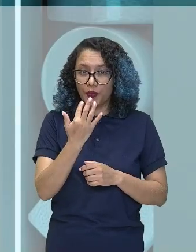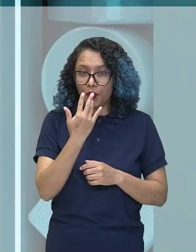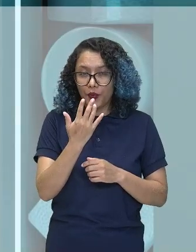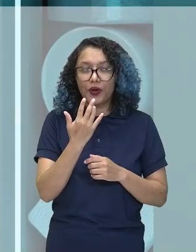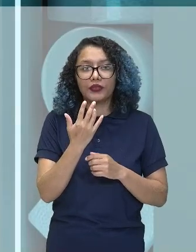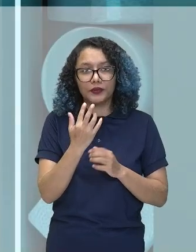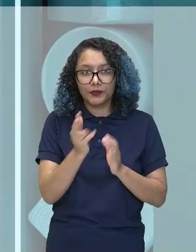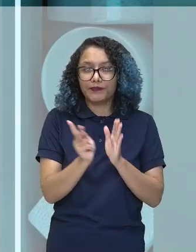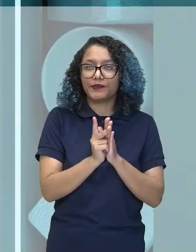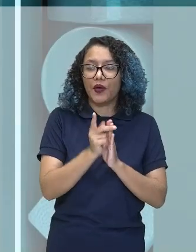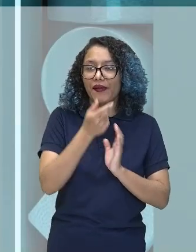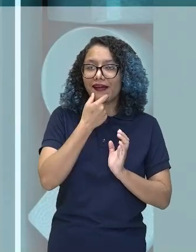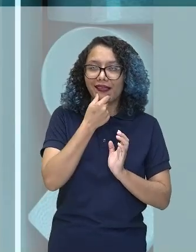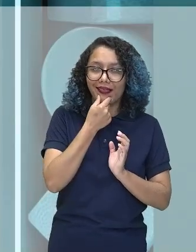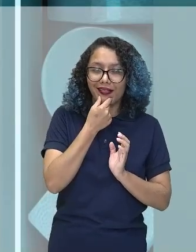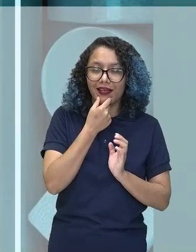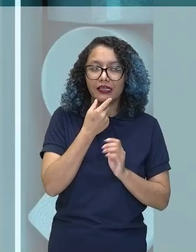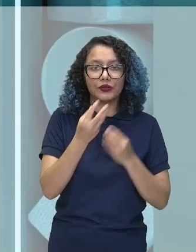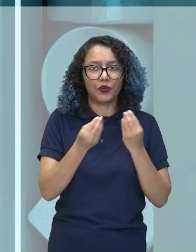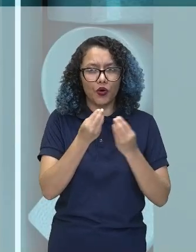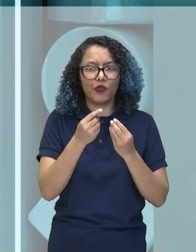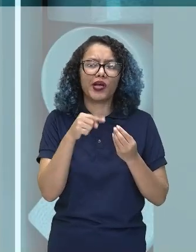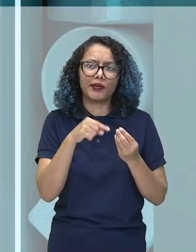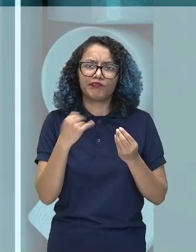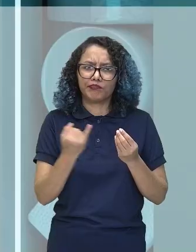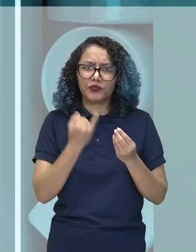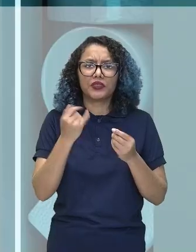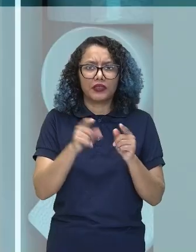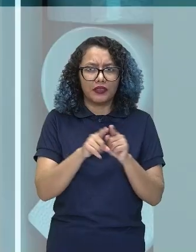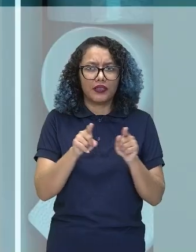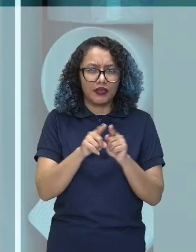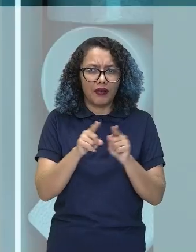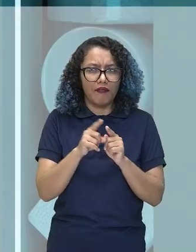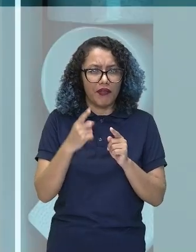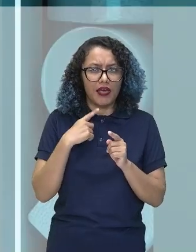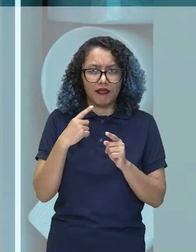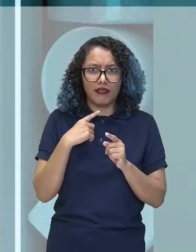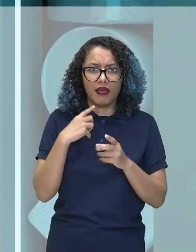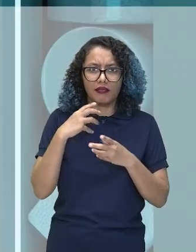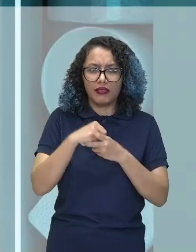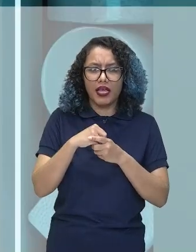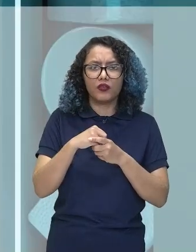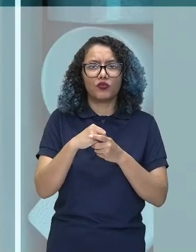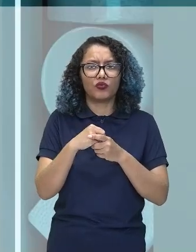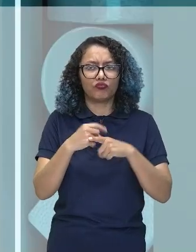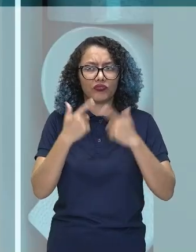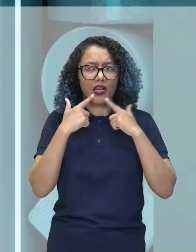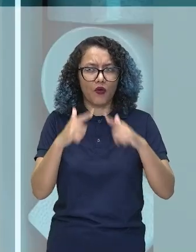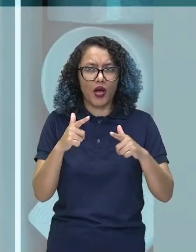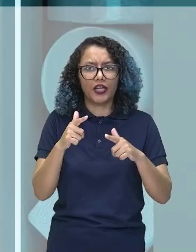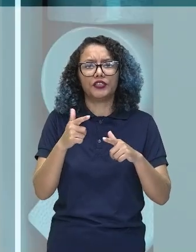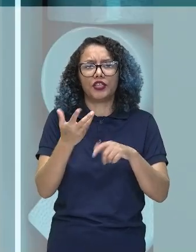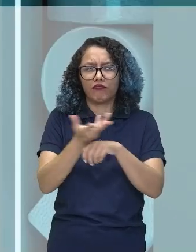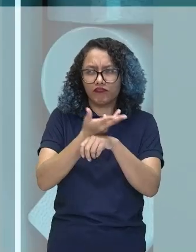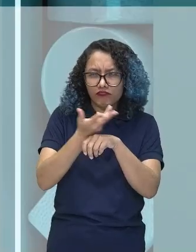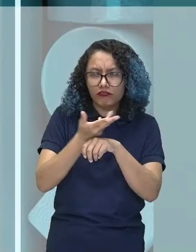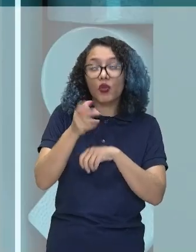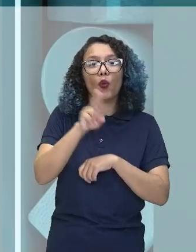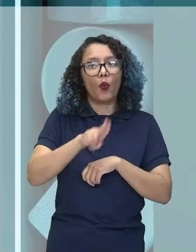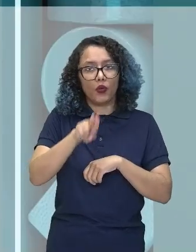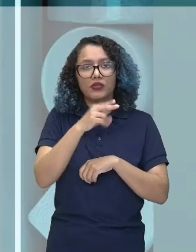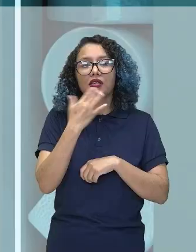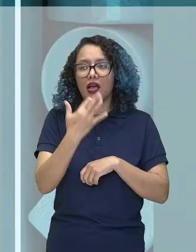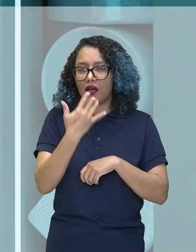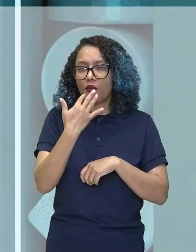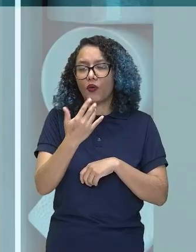muito importante, porque elas fazem parte da linguagem de convencimento, quando estamos vendo